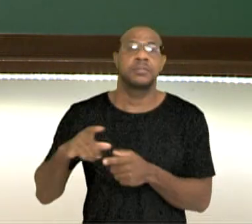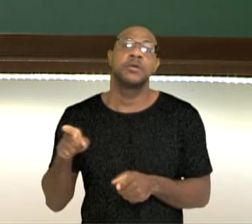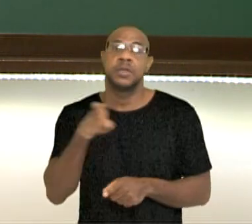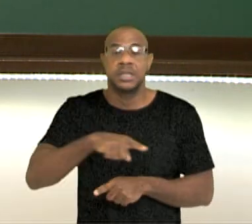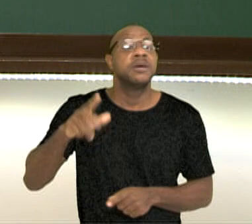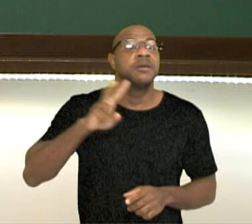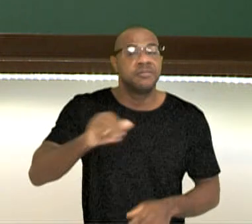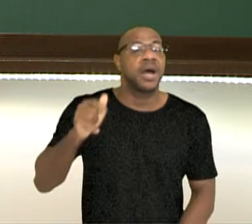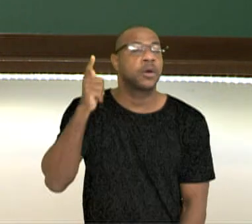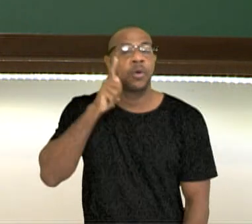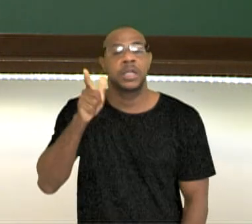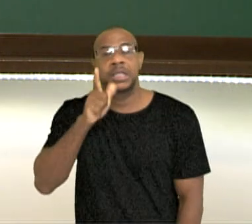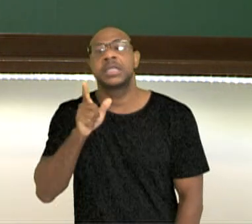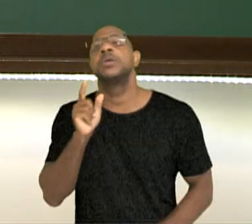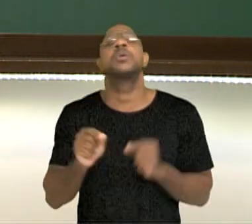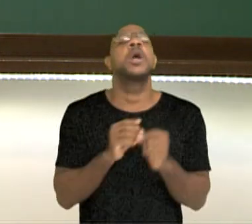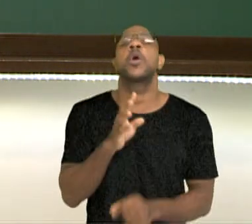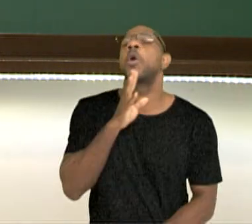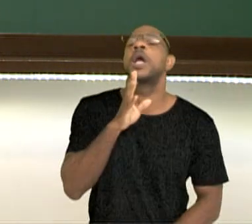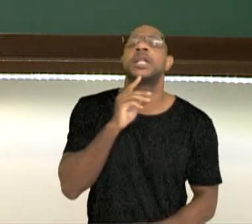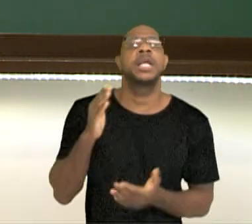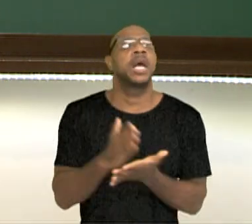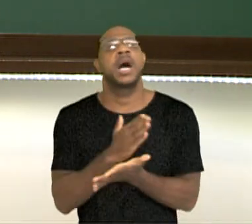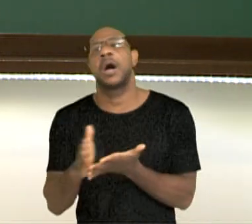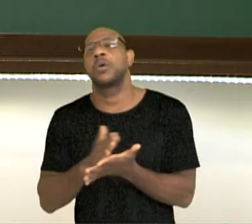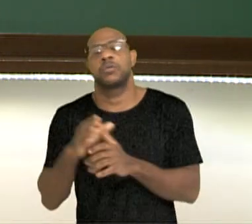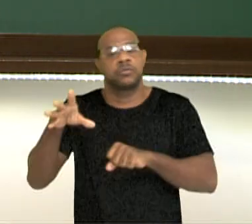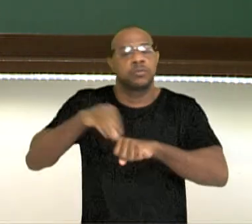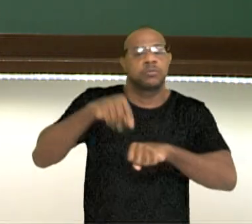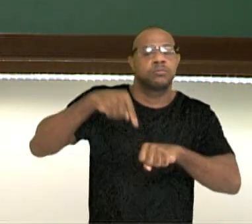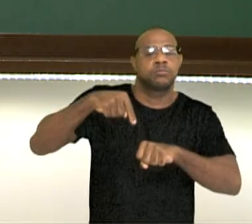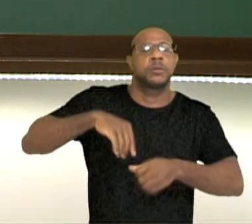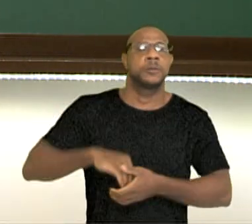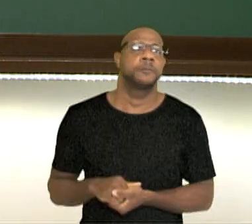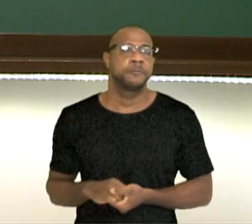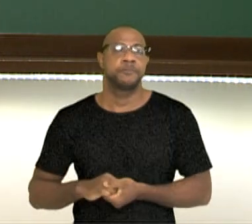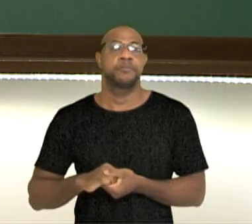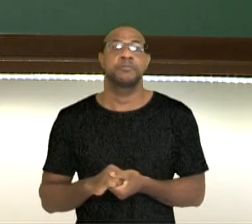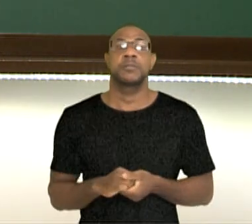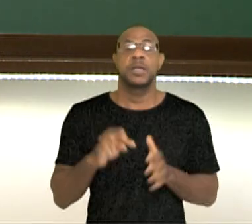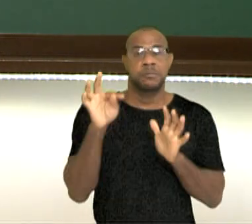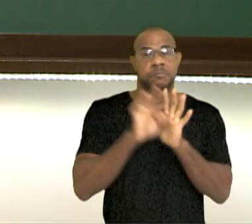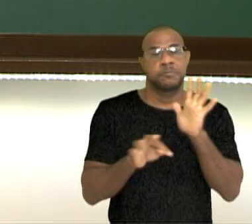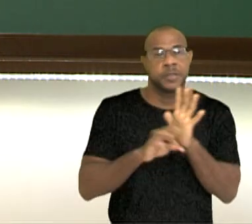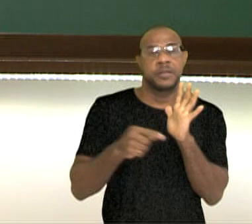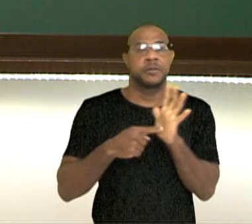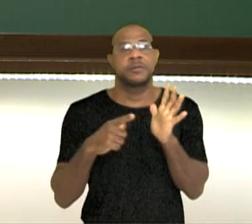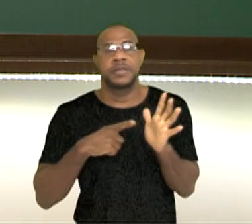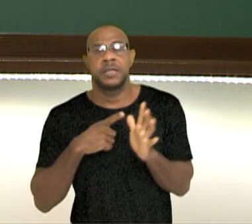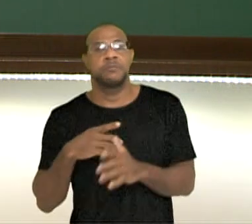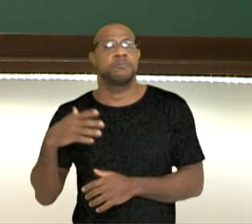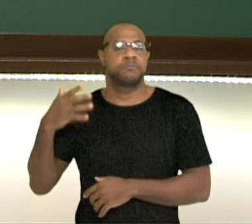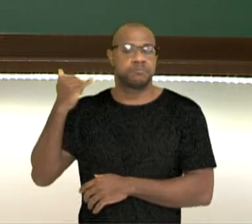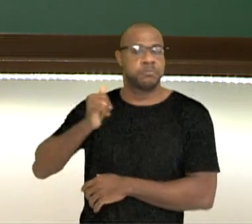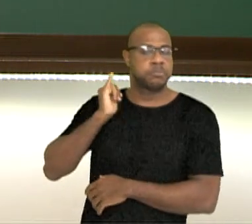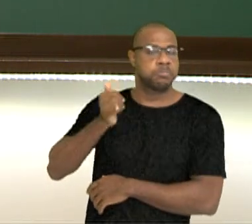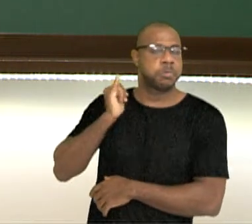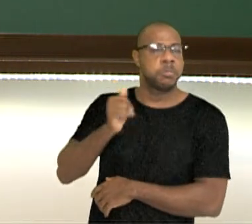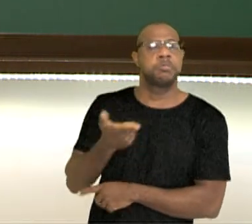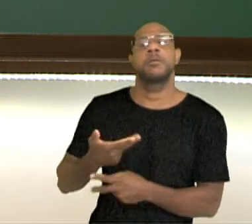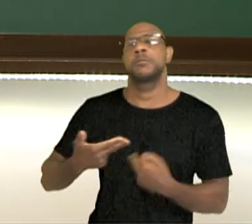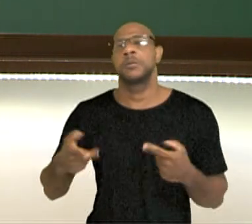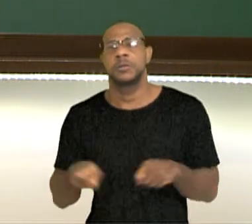conseguir reconhecer alguns conhecimentos. Esse texto tem um discurso científico